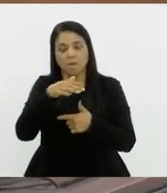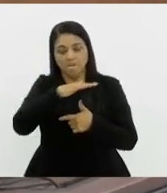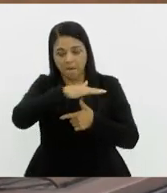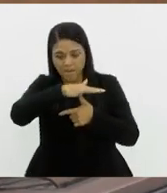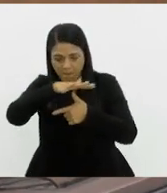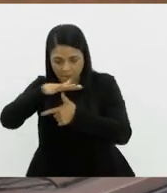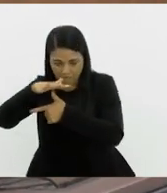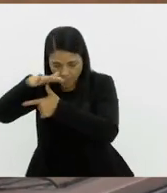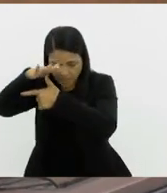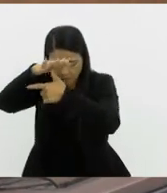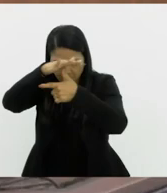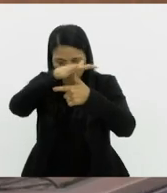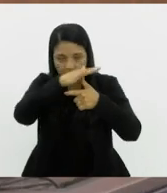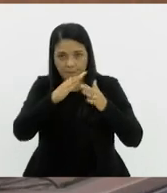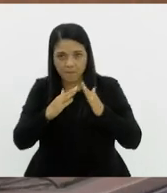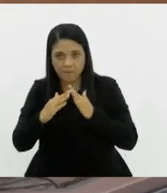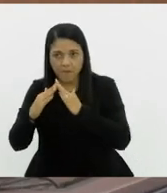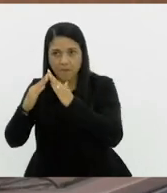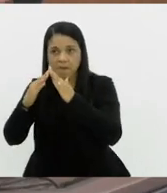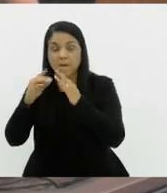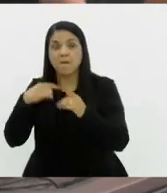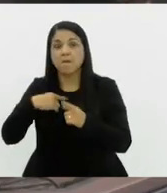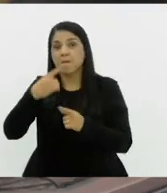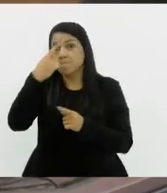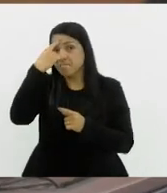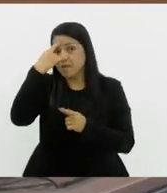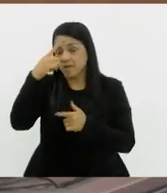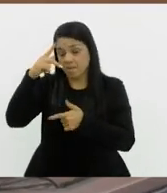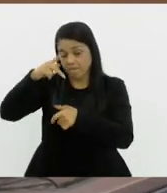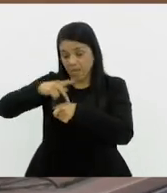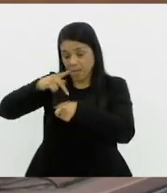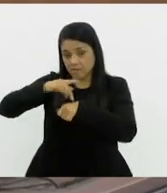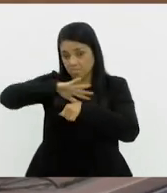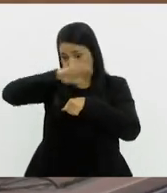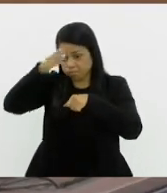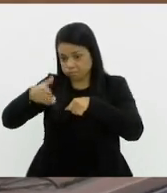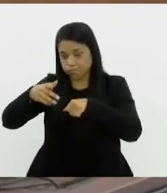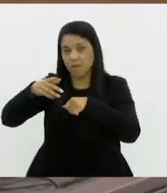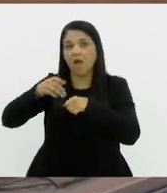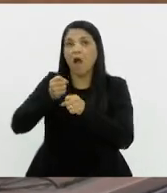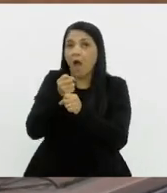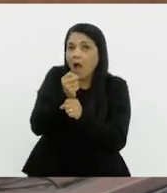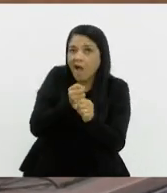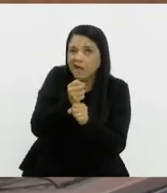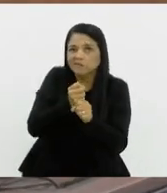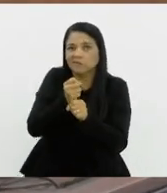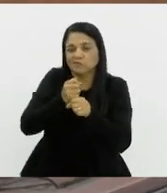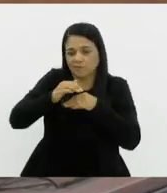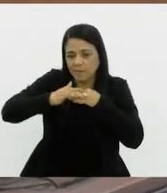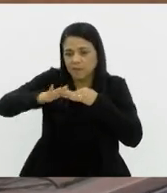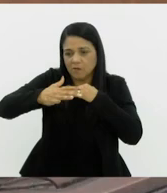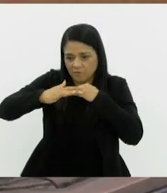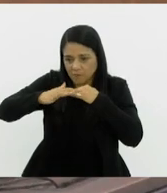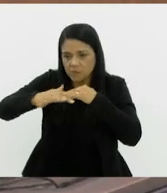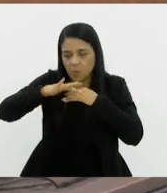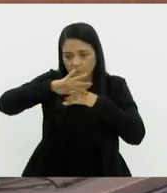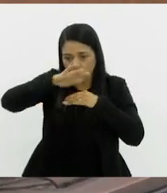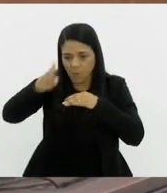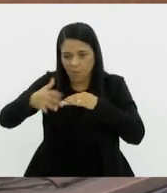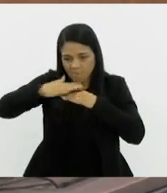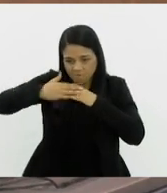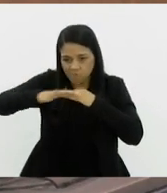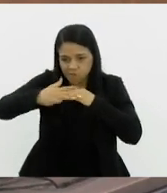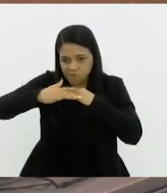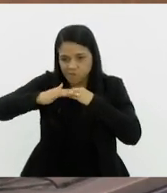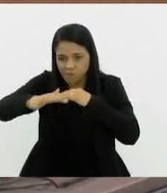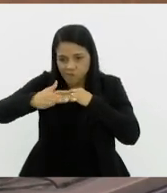Então, vocês imaginam isso batendo na rocha, anos e anos a fio. E isso é fato. Nós,